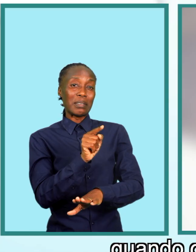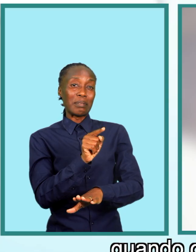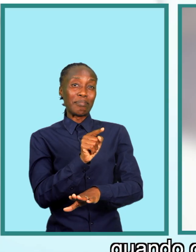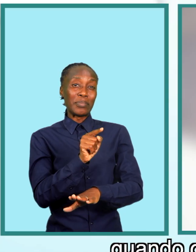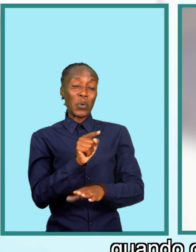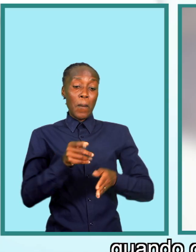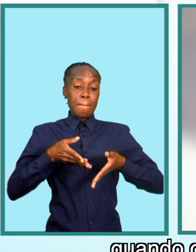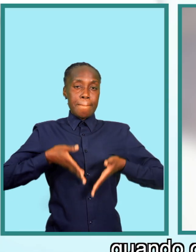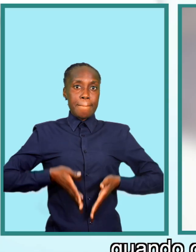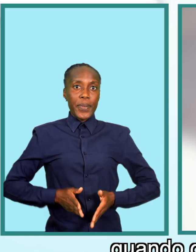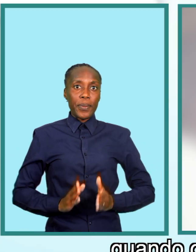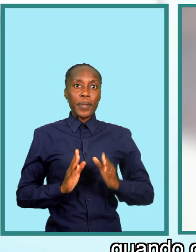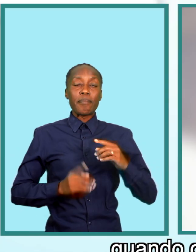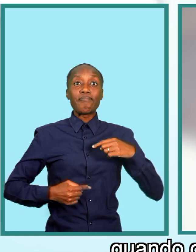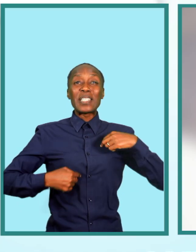no parto.